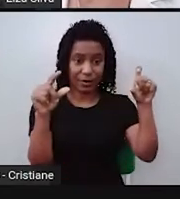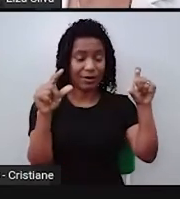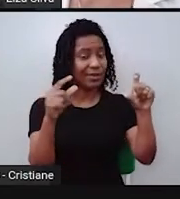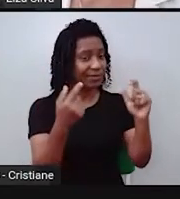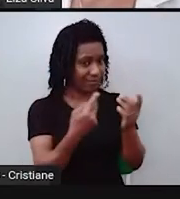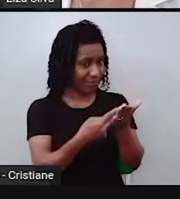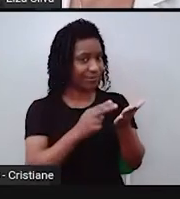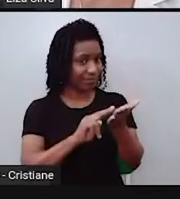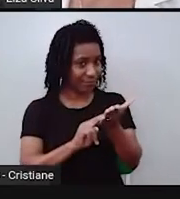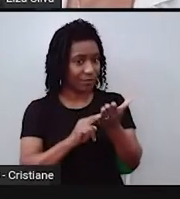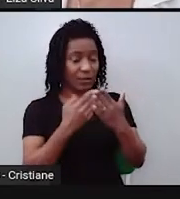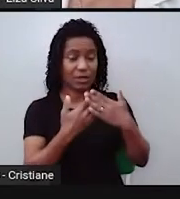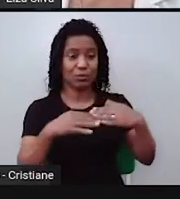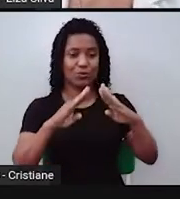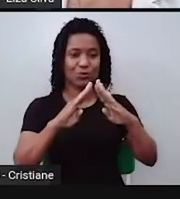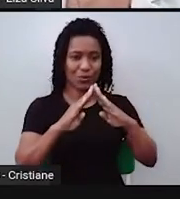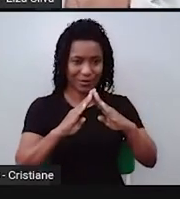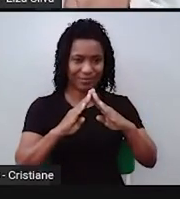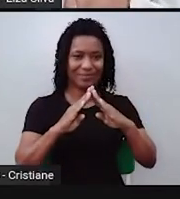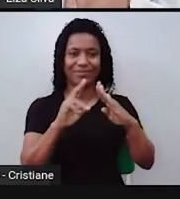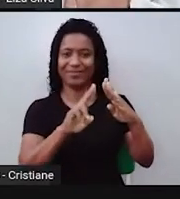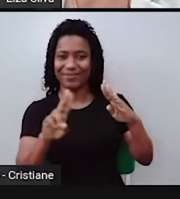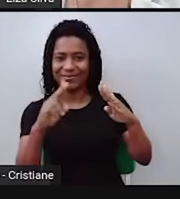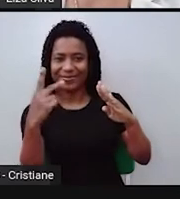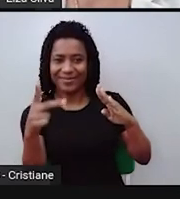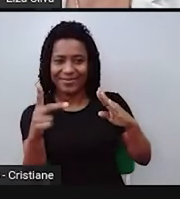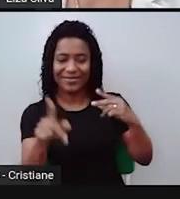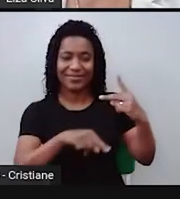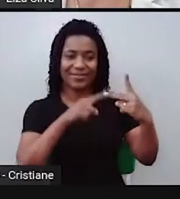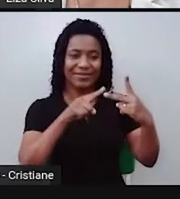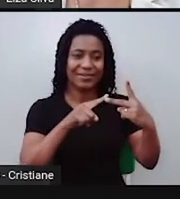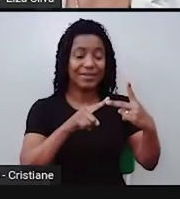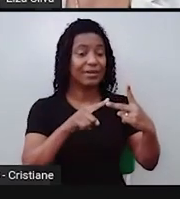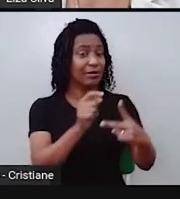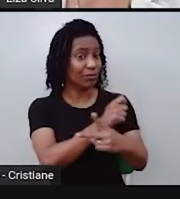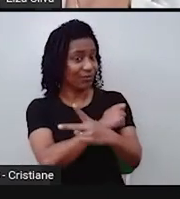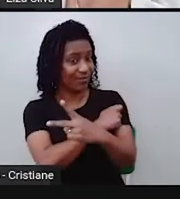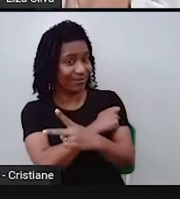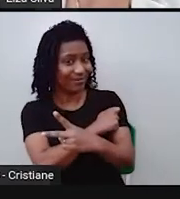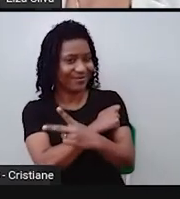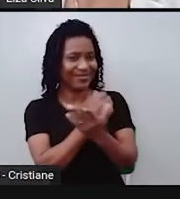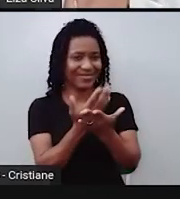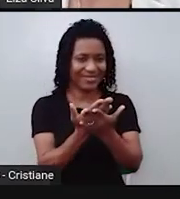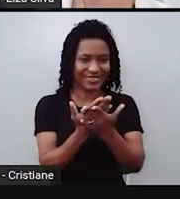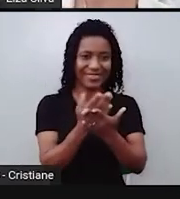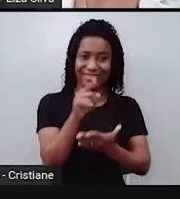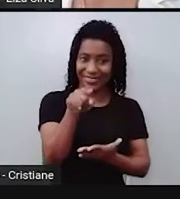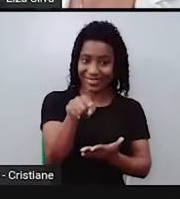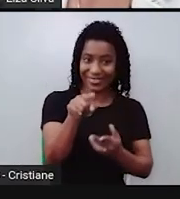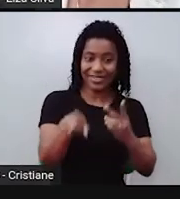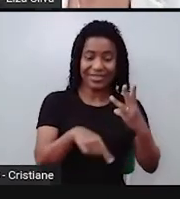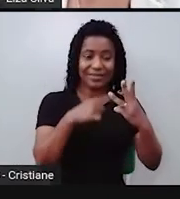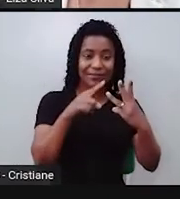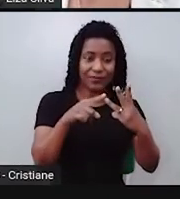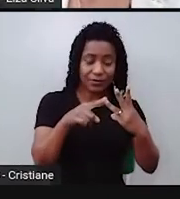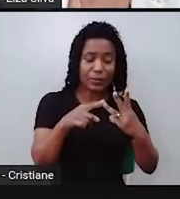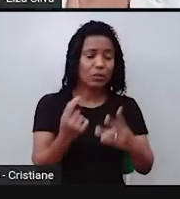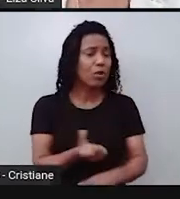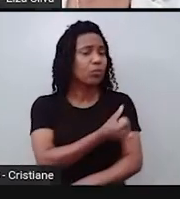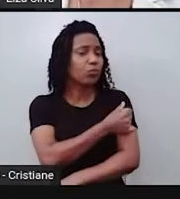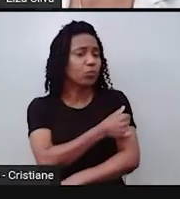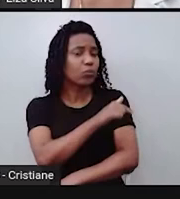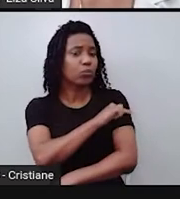o nome da escola onde você estuda. Student, o seu nome. Grade, a série que você estuda.